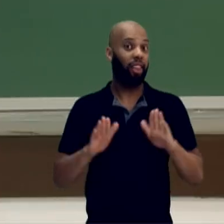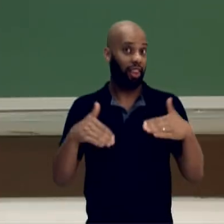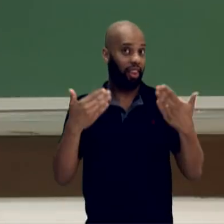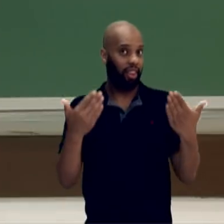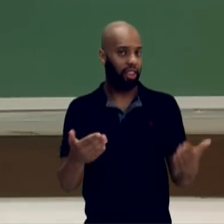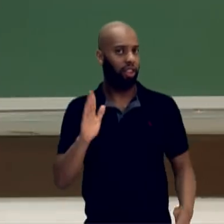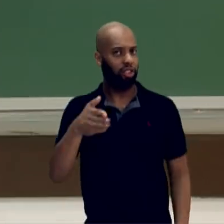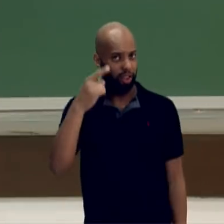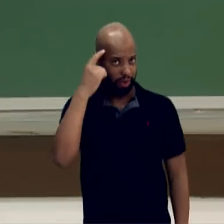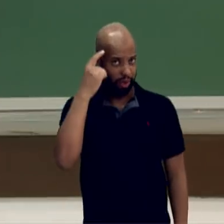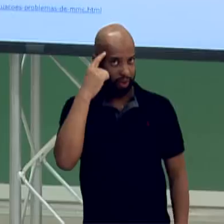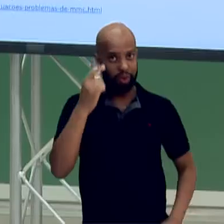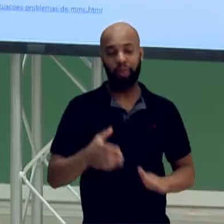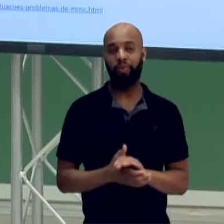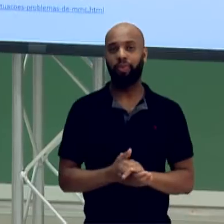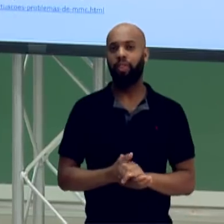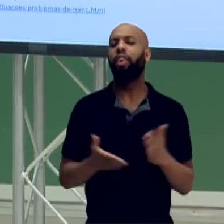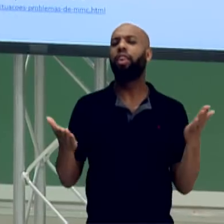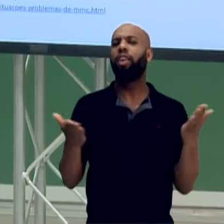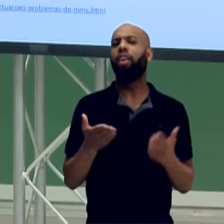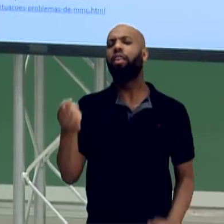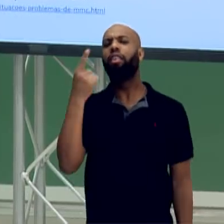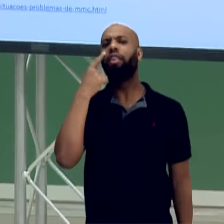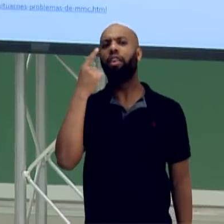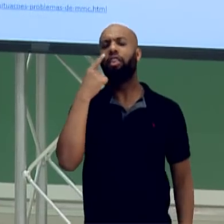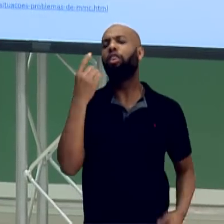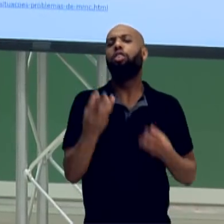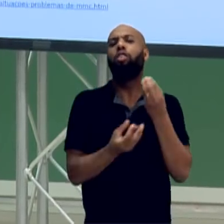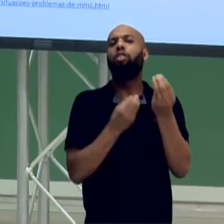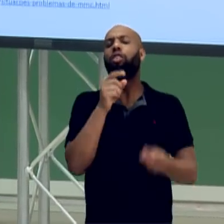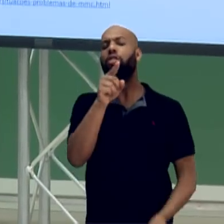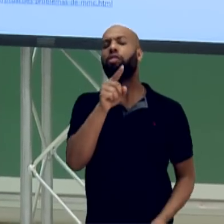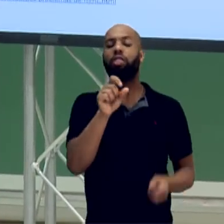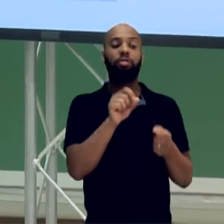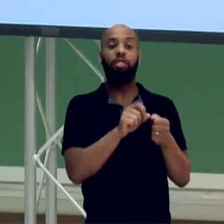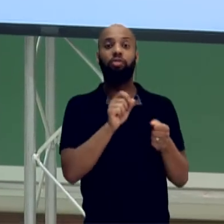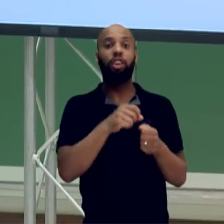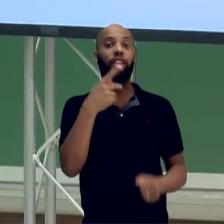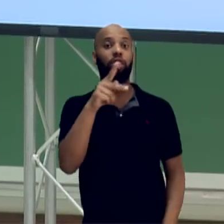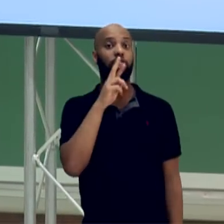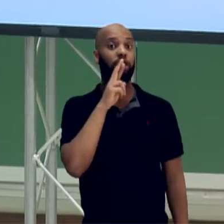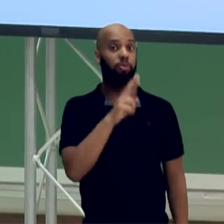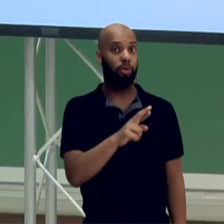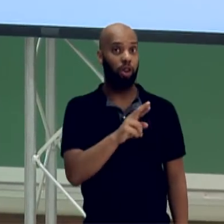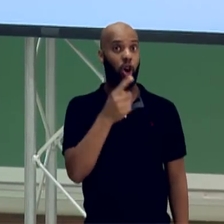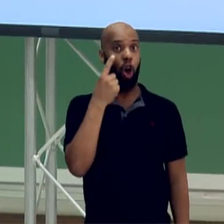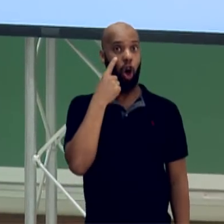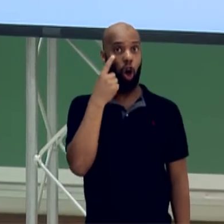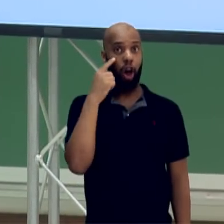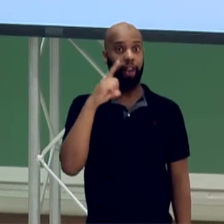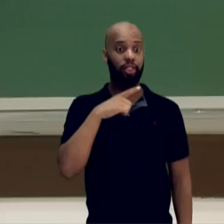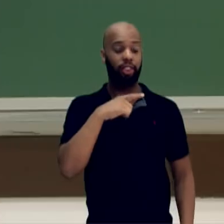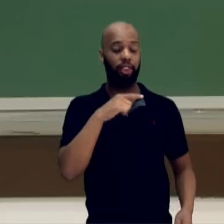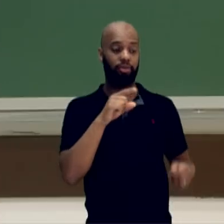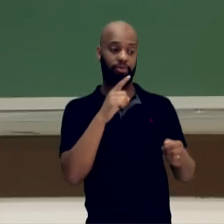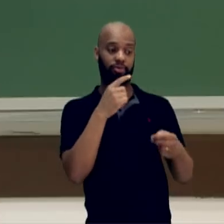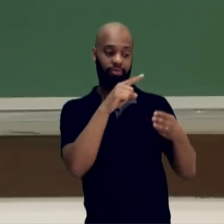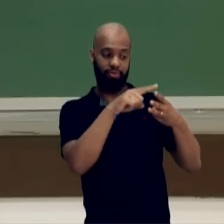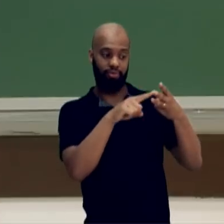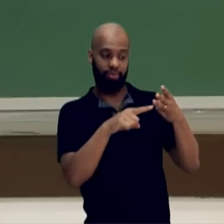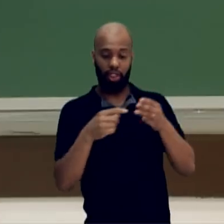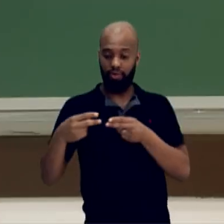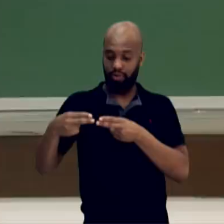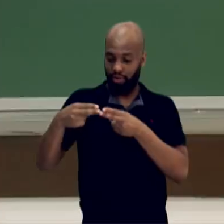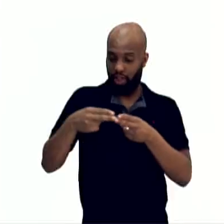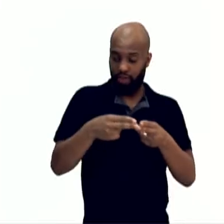Então, pensaram? Vamos lá ver como você elaborou a sua resposta. Lembrando que são 3 navios.